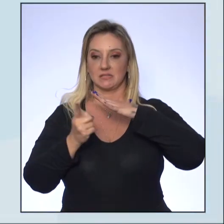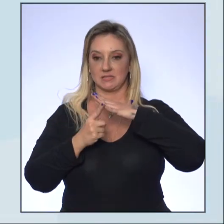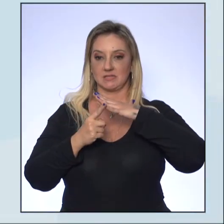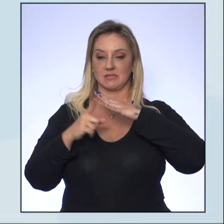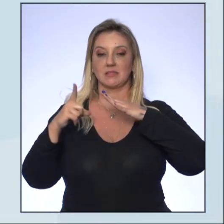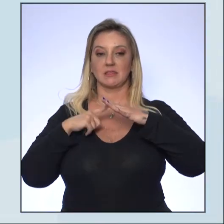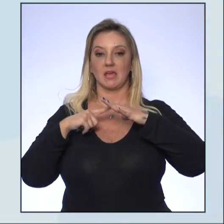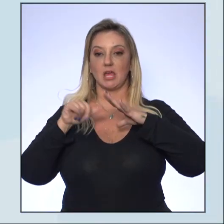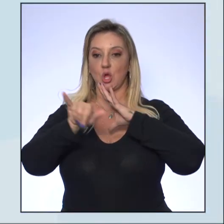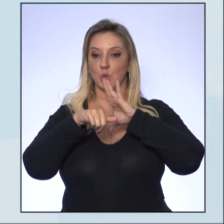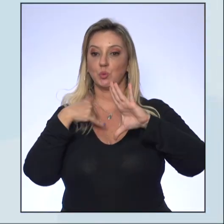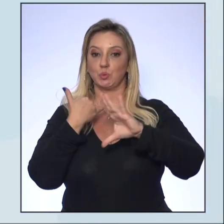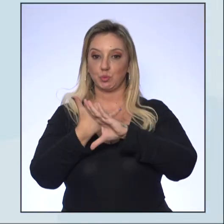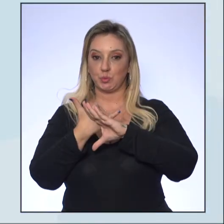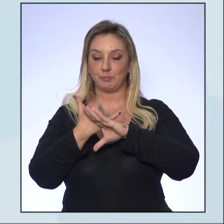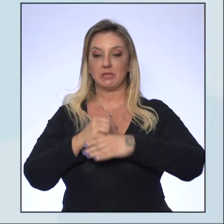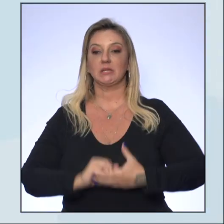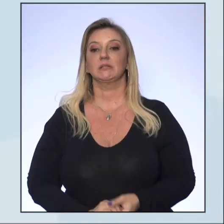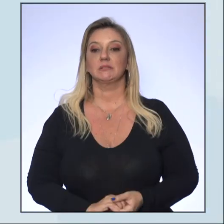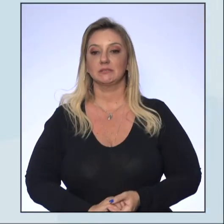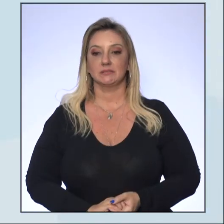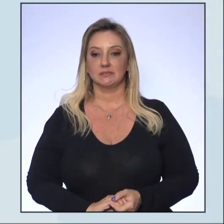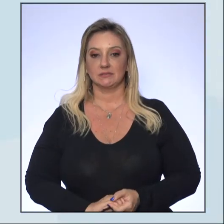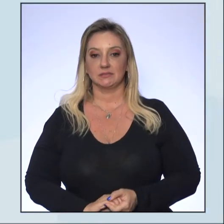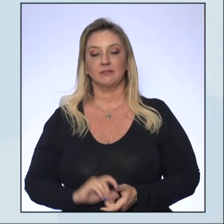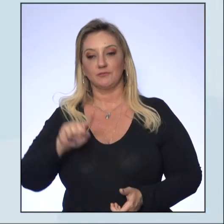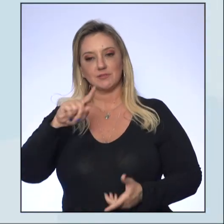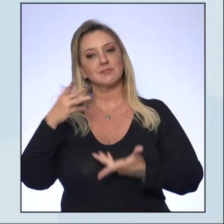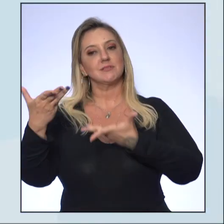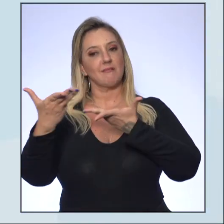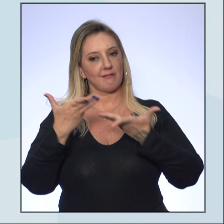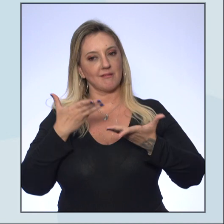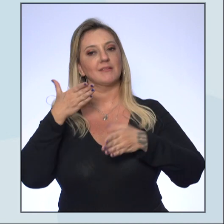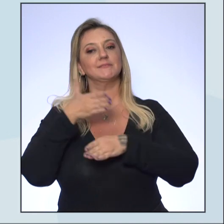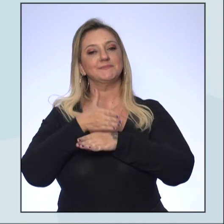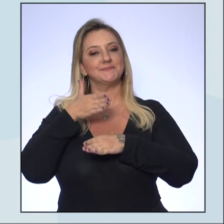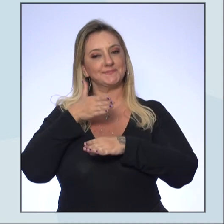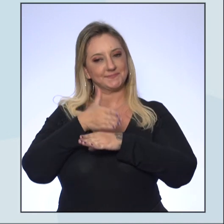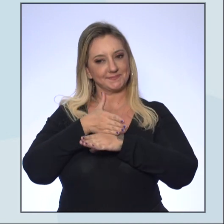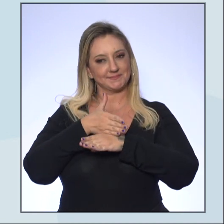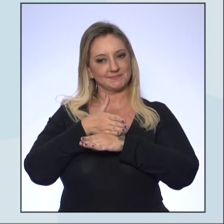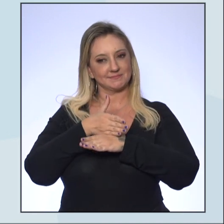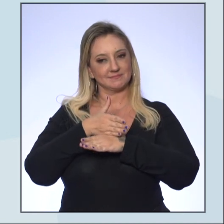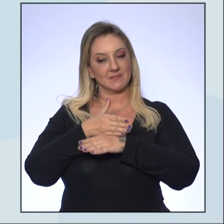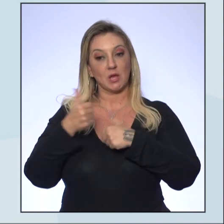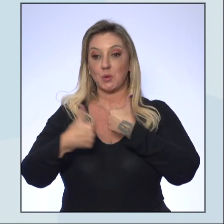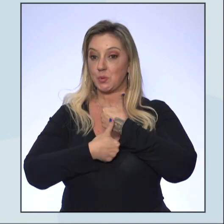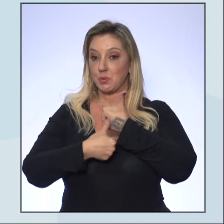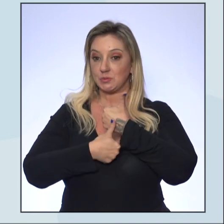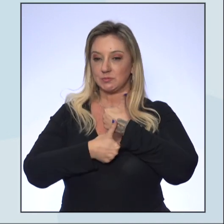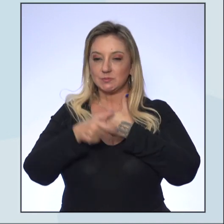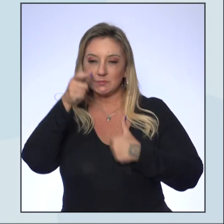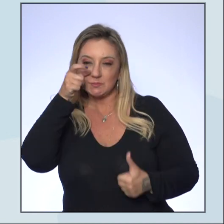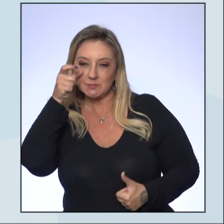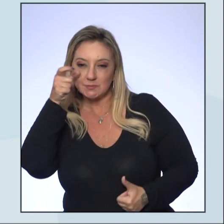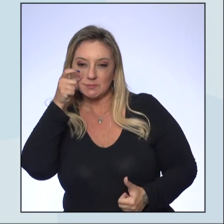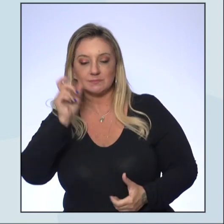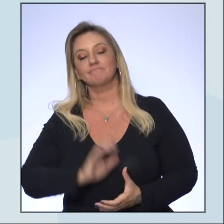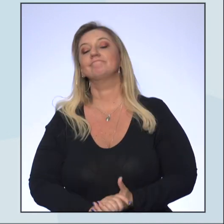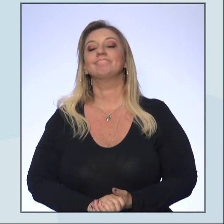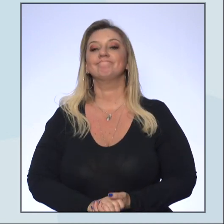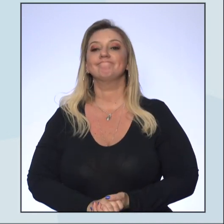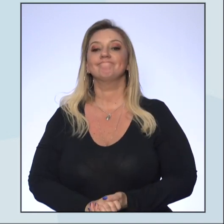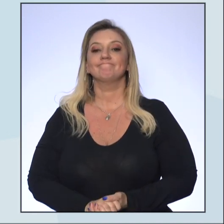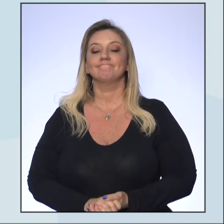um canal no YouTube. Você está convidado a participar, curtir, seguir. E